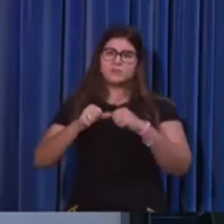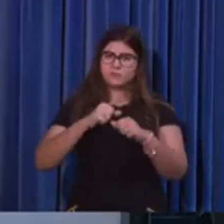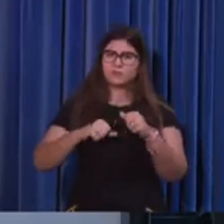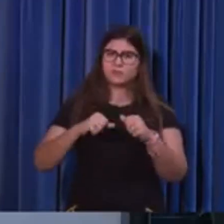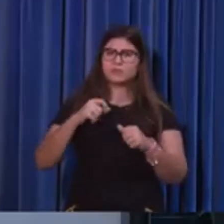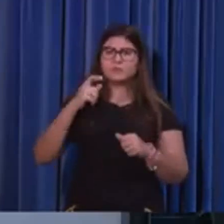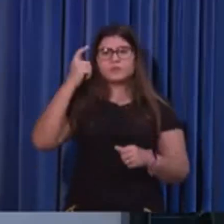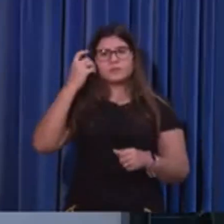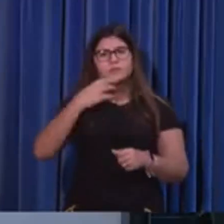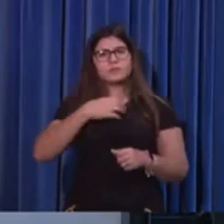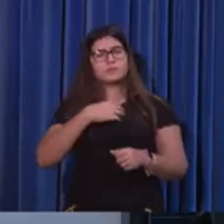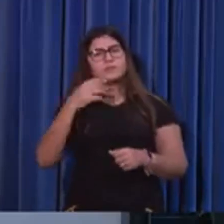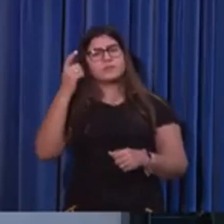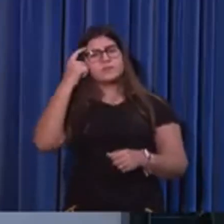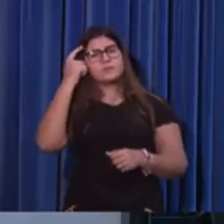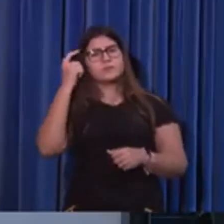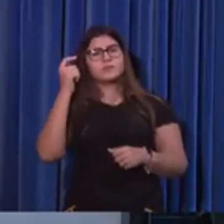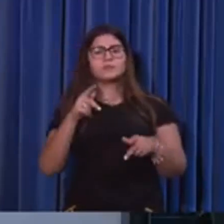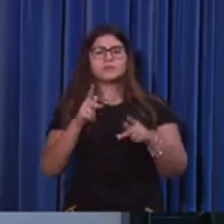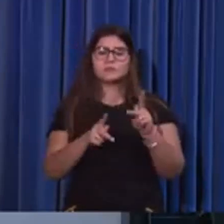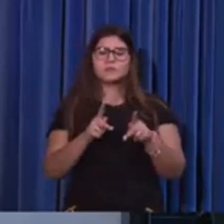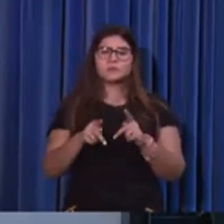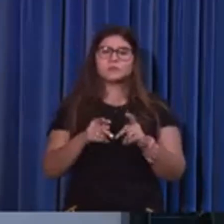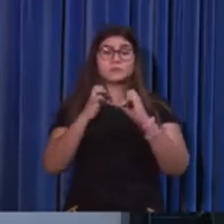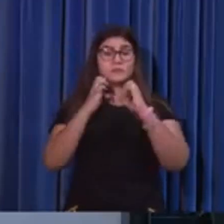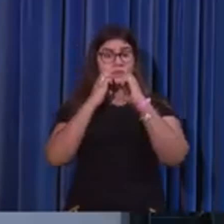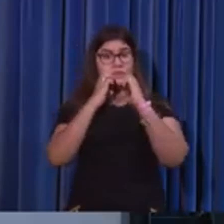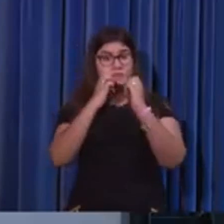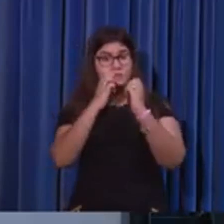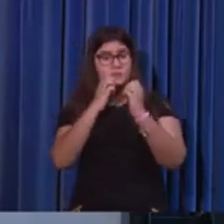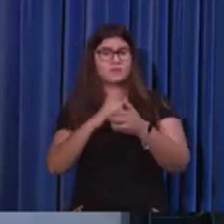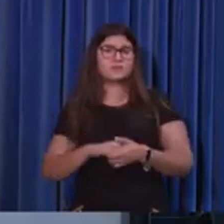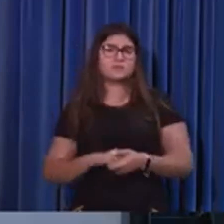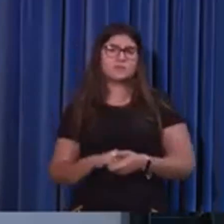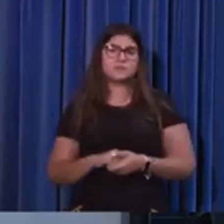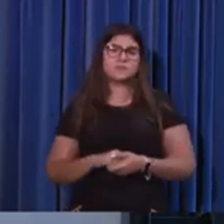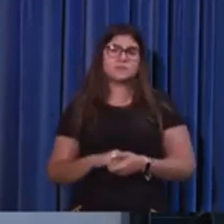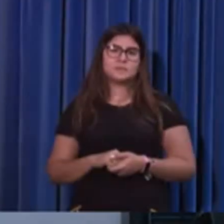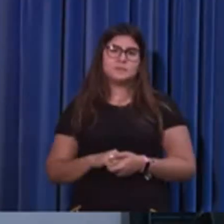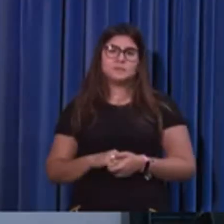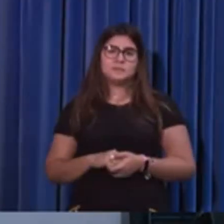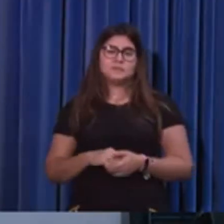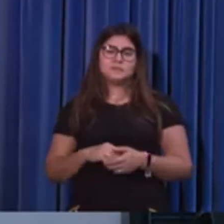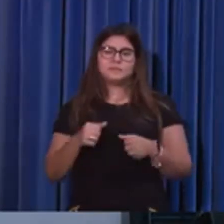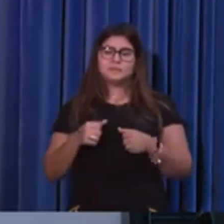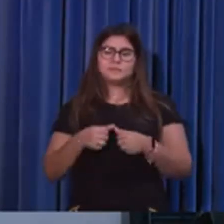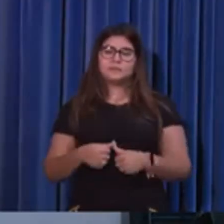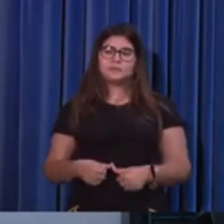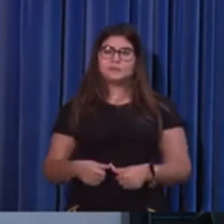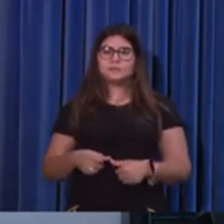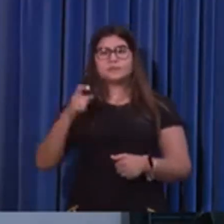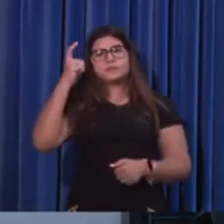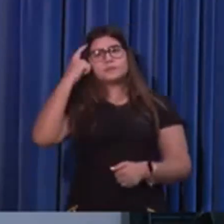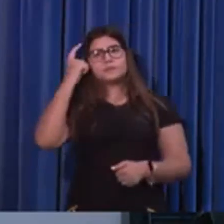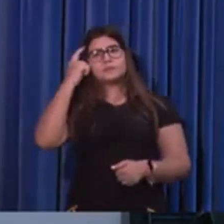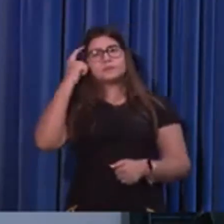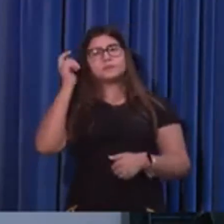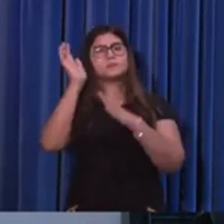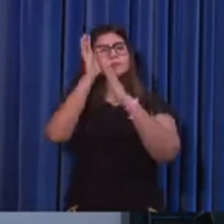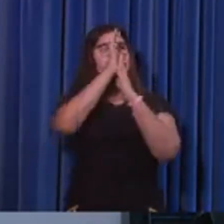do povo evangélico. Você entende isso? Que essas tendências do louvor, da adoração